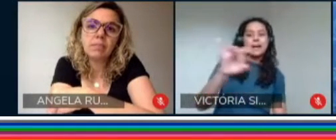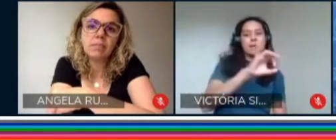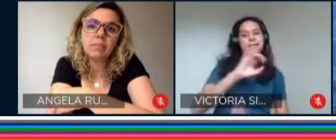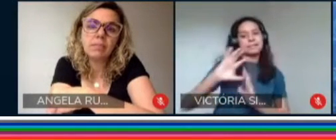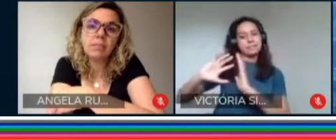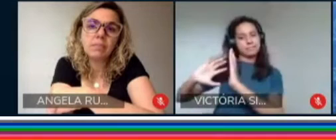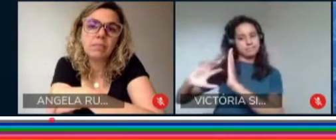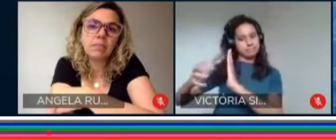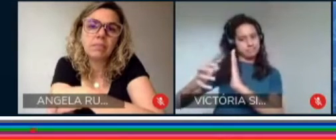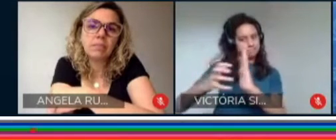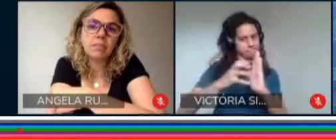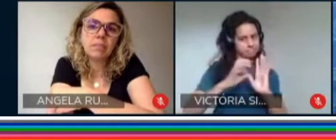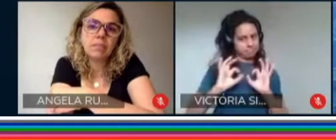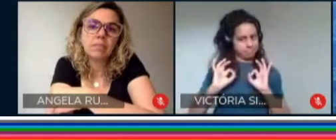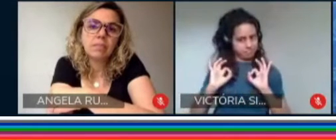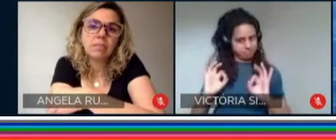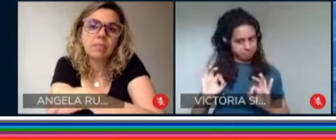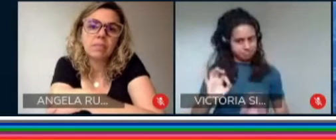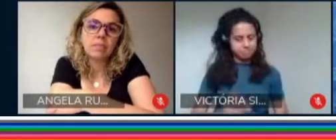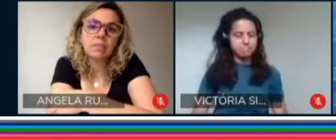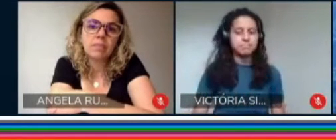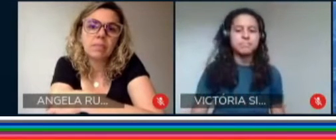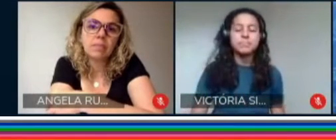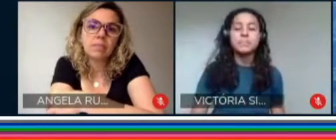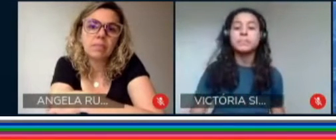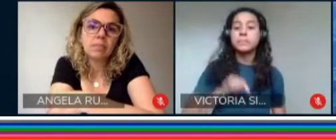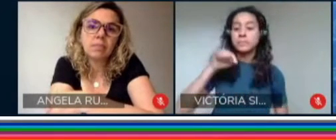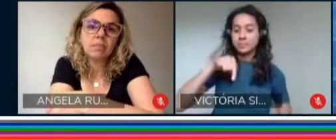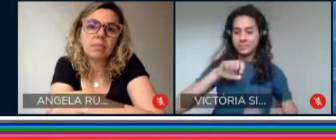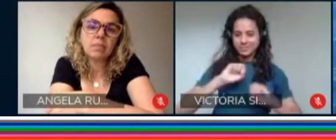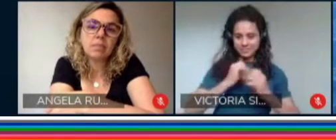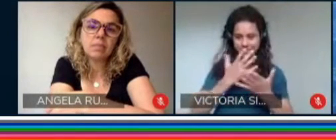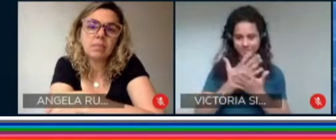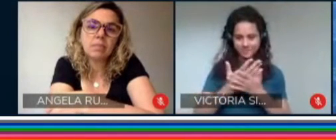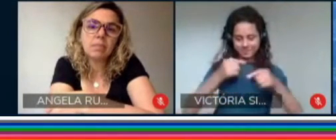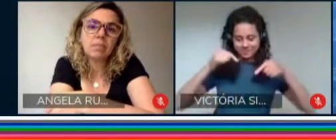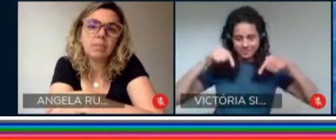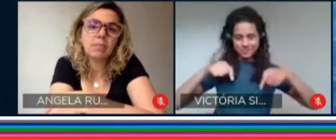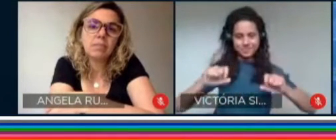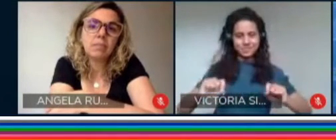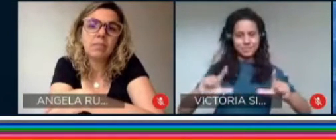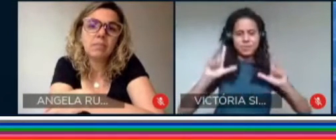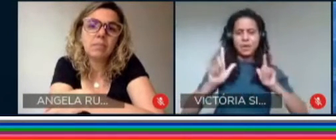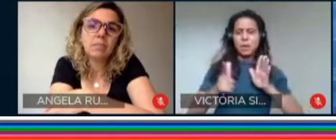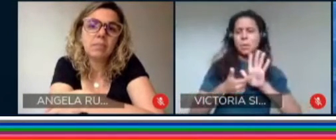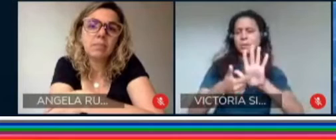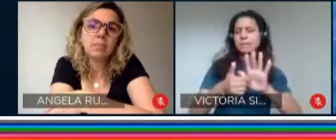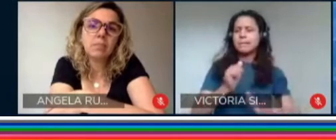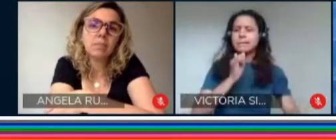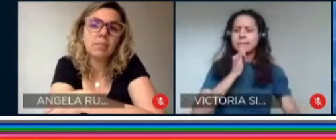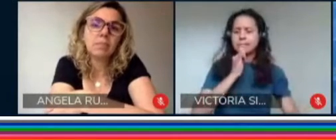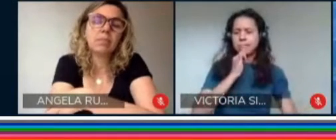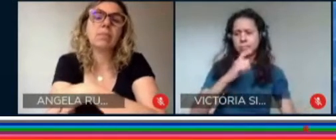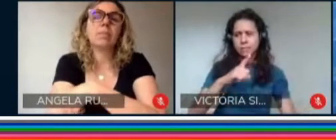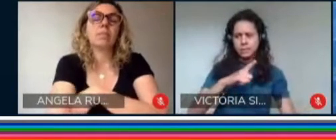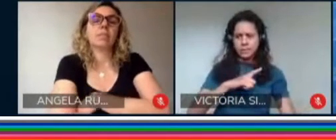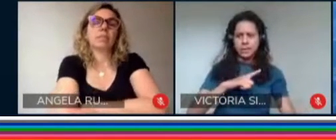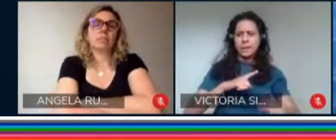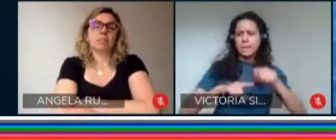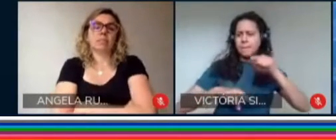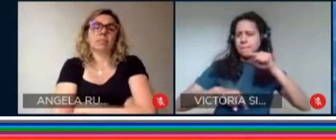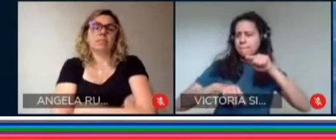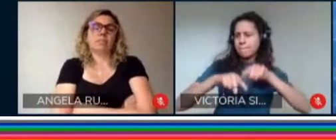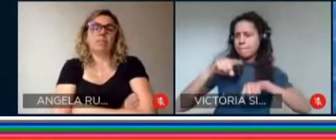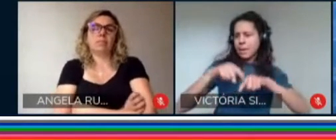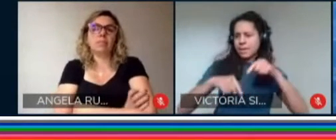Aqui só para mostrar para vocês que às vezes, quando a gente está navegando por um material, principalmente quando se